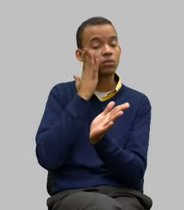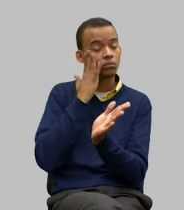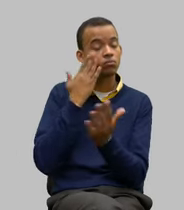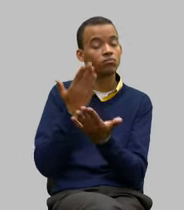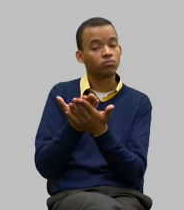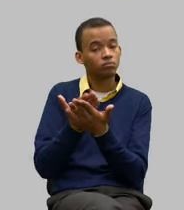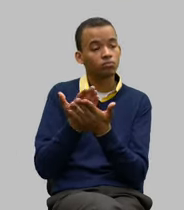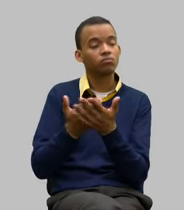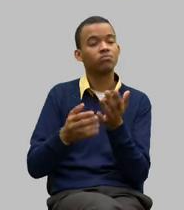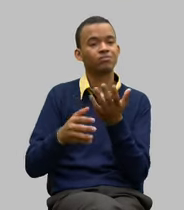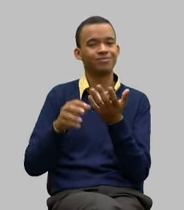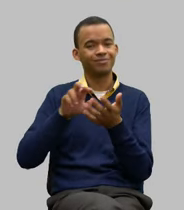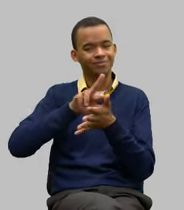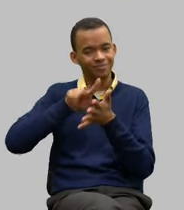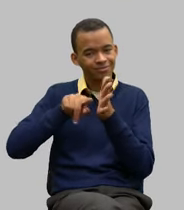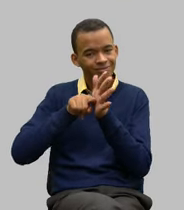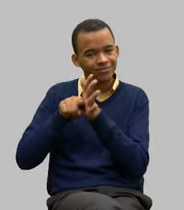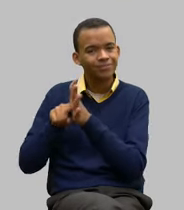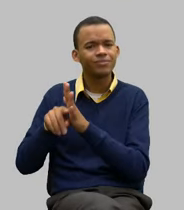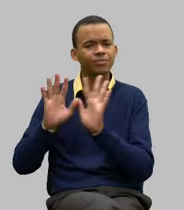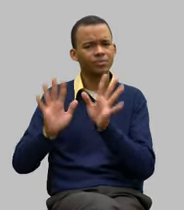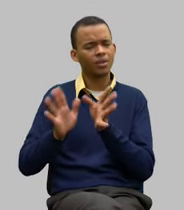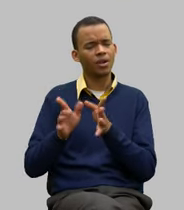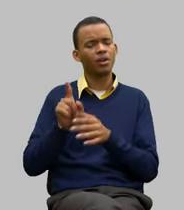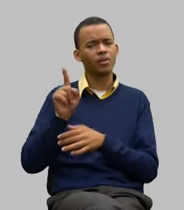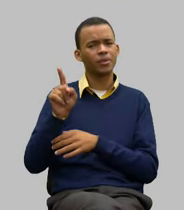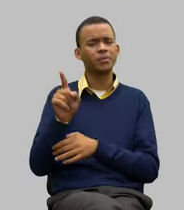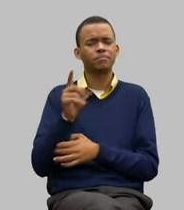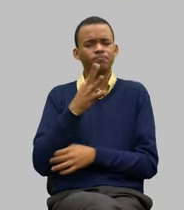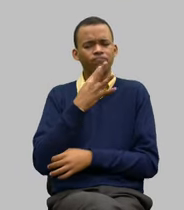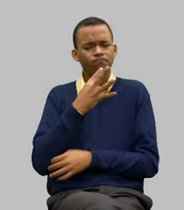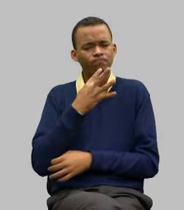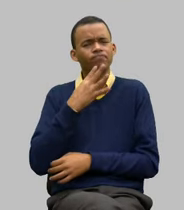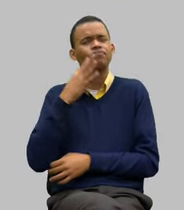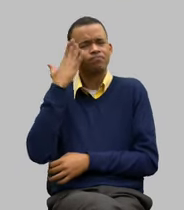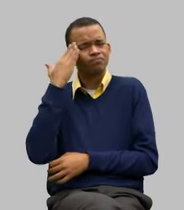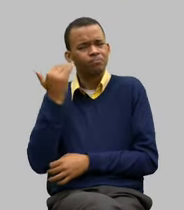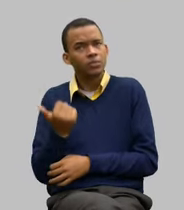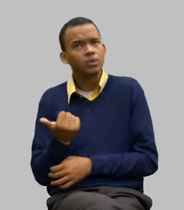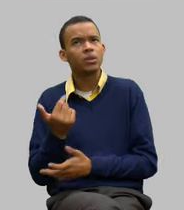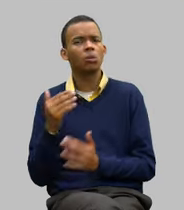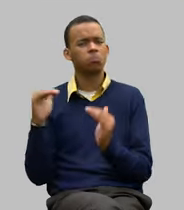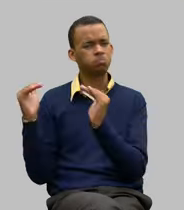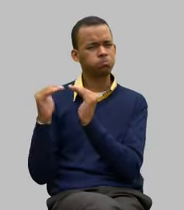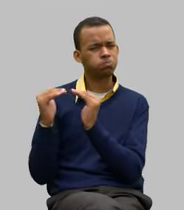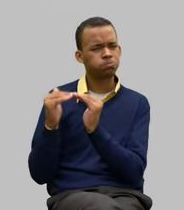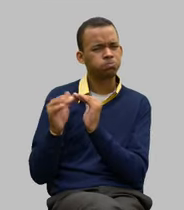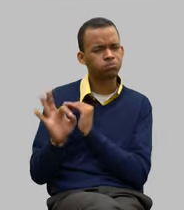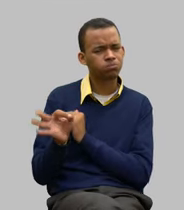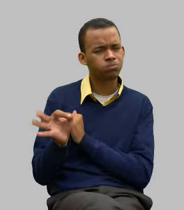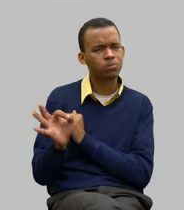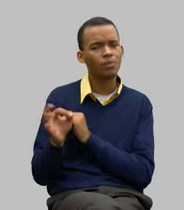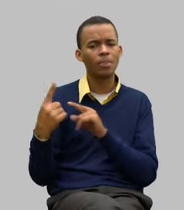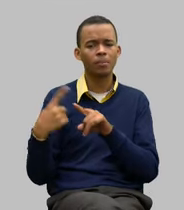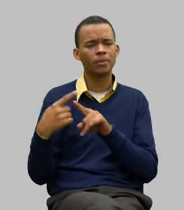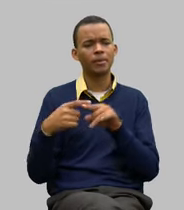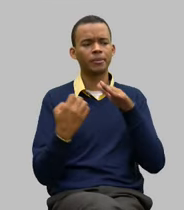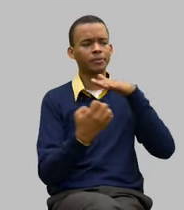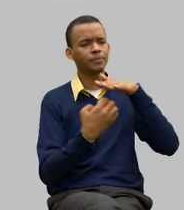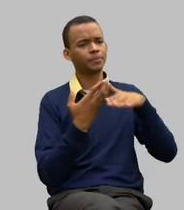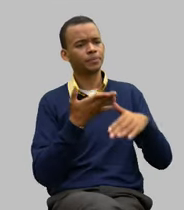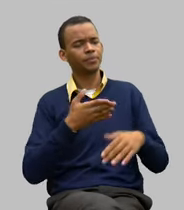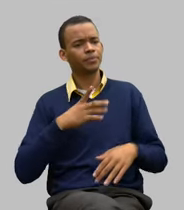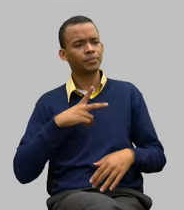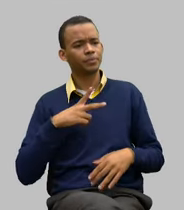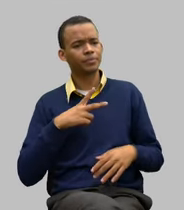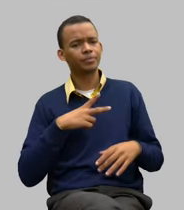que prima por isso será que ele e está concordando que o privado adentre